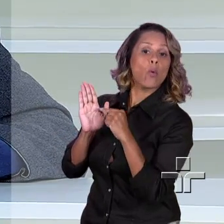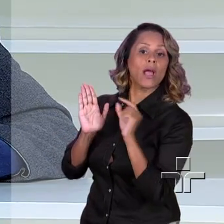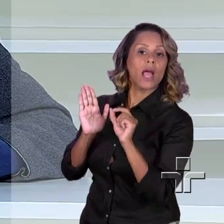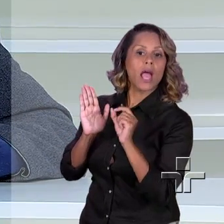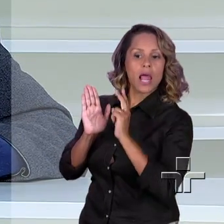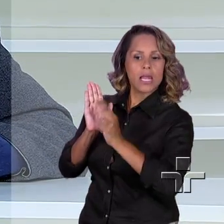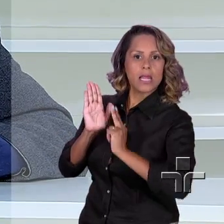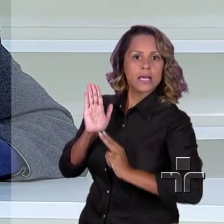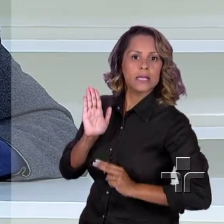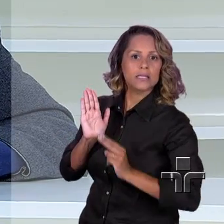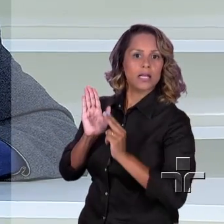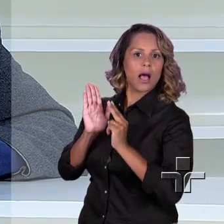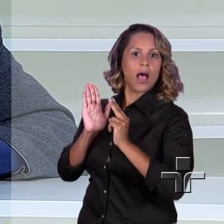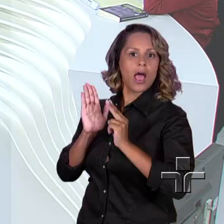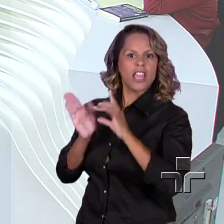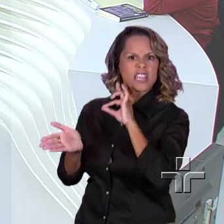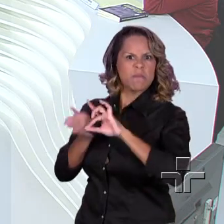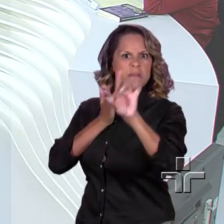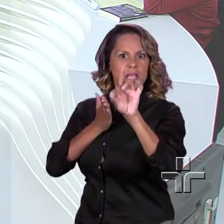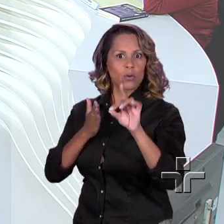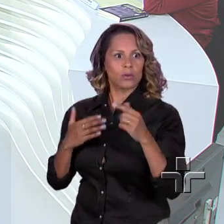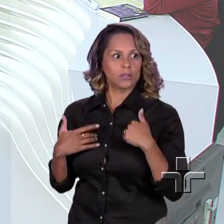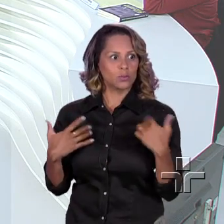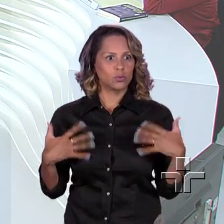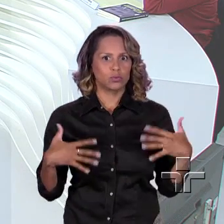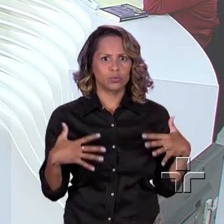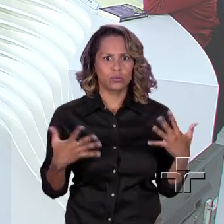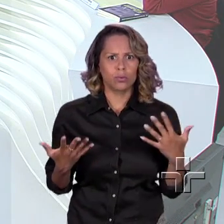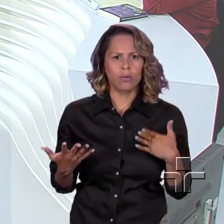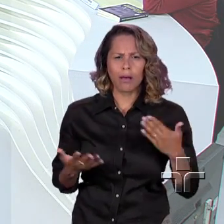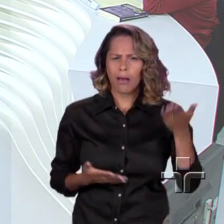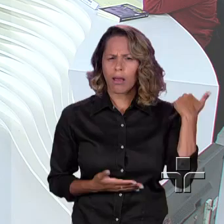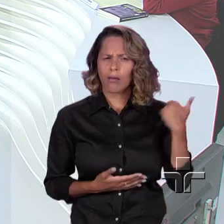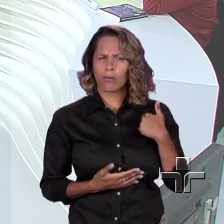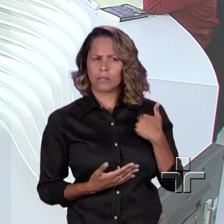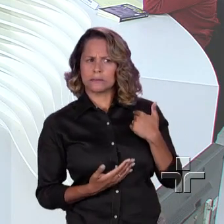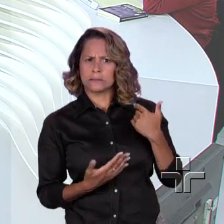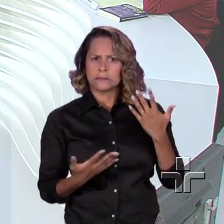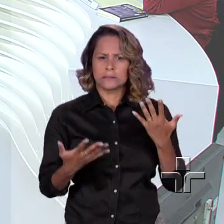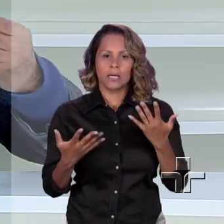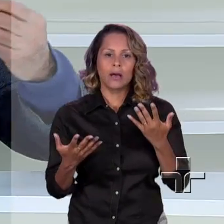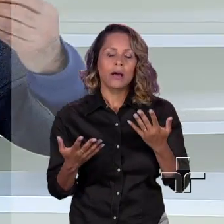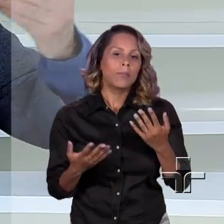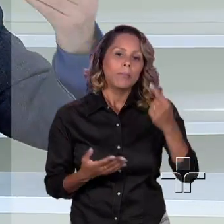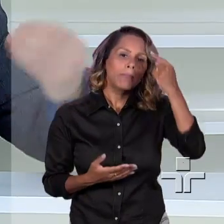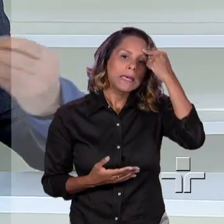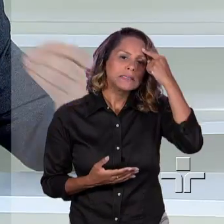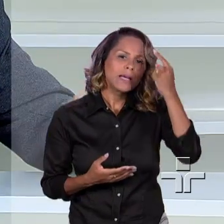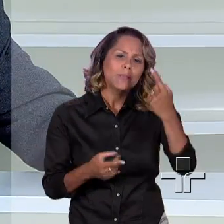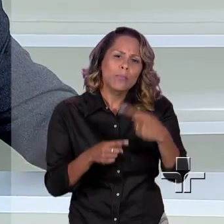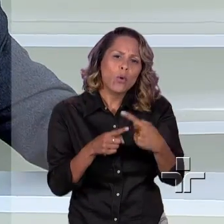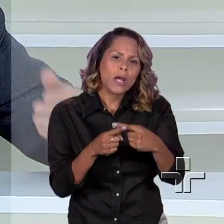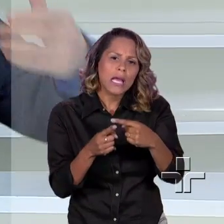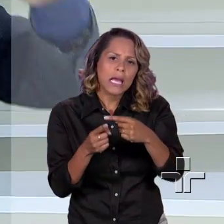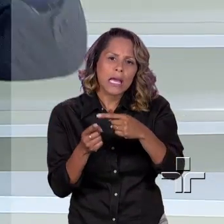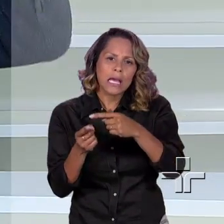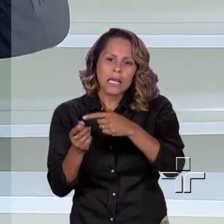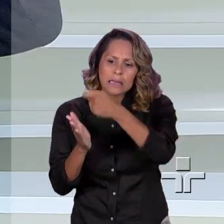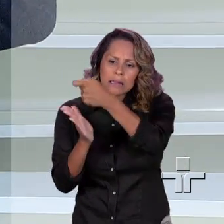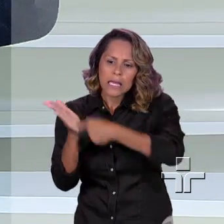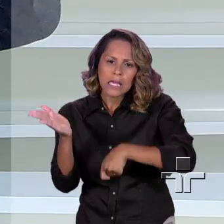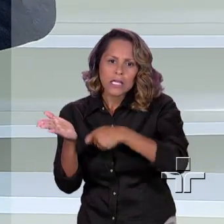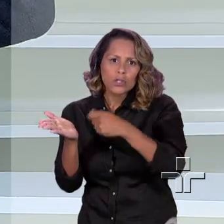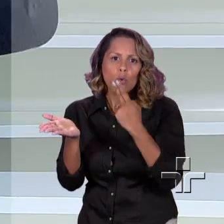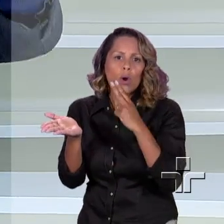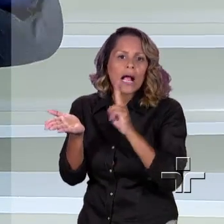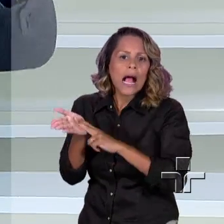lado, na época eu fiquei em dúvida. Qual era o aspecto predominante? Foi a amizade dele com o capitão Carlos Lamarca? Ambos tiveram